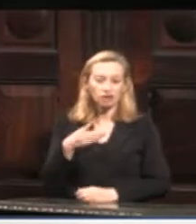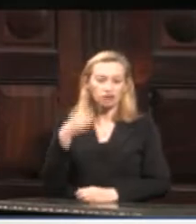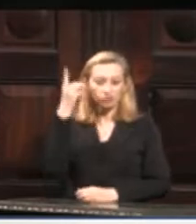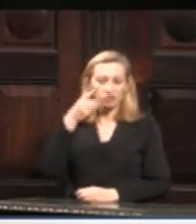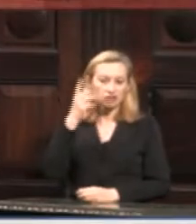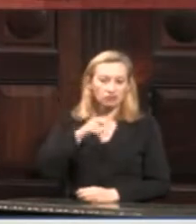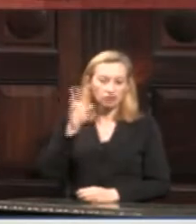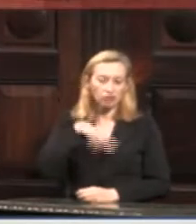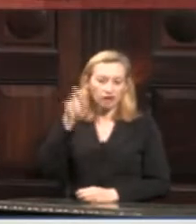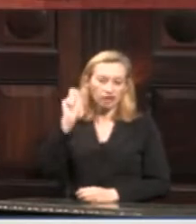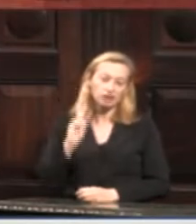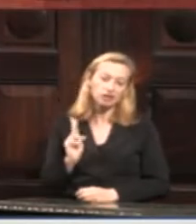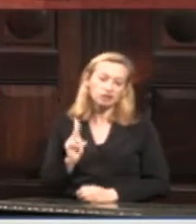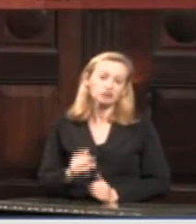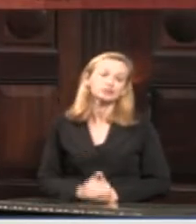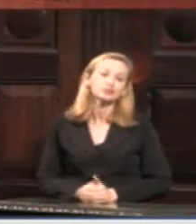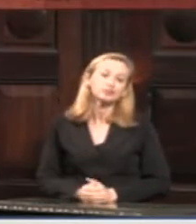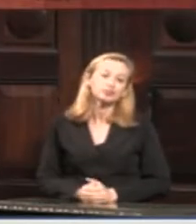deputado.